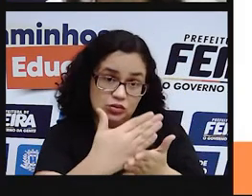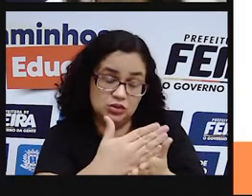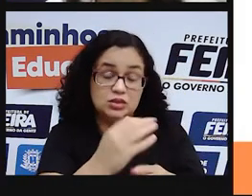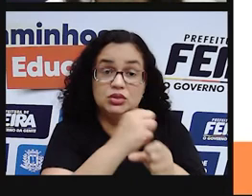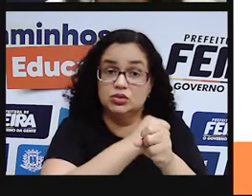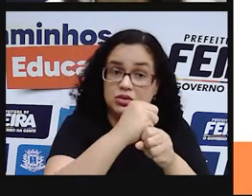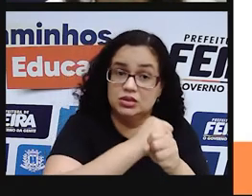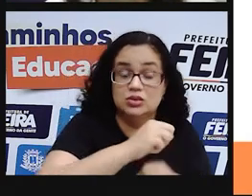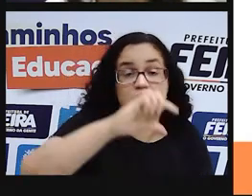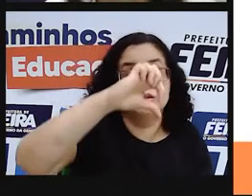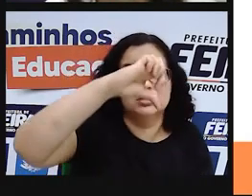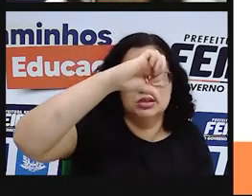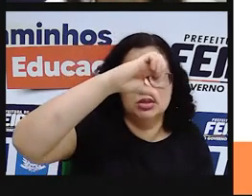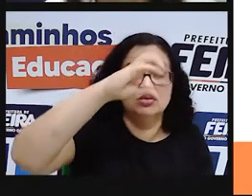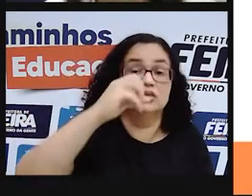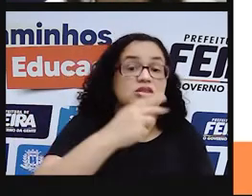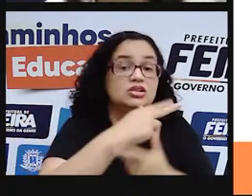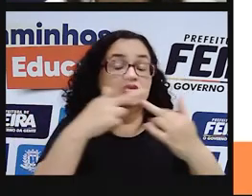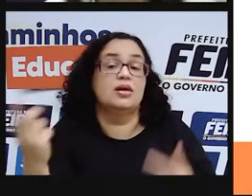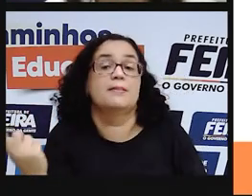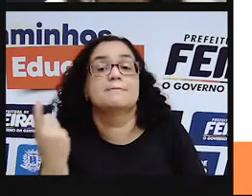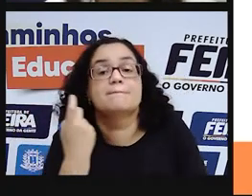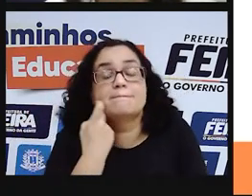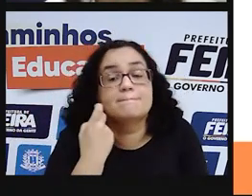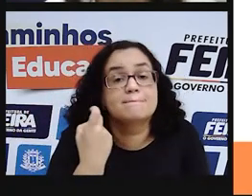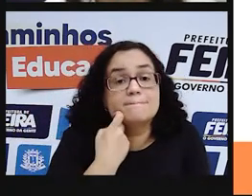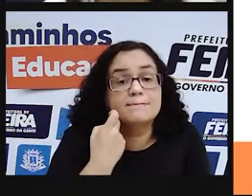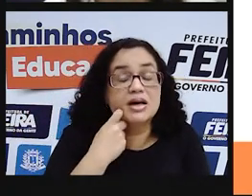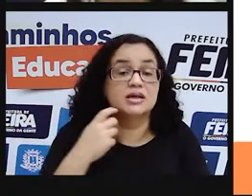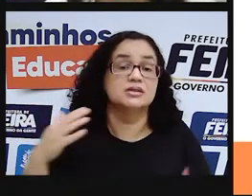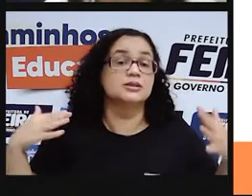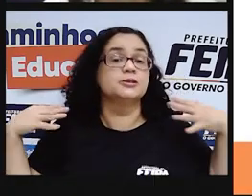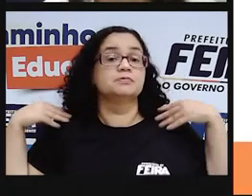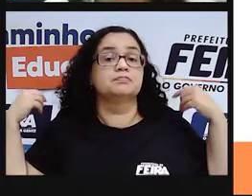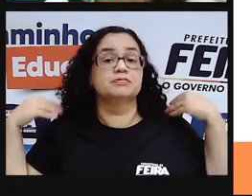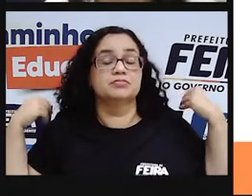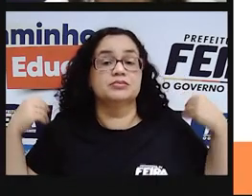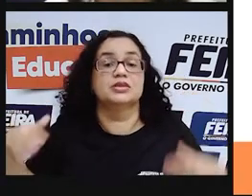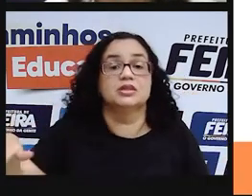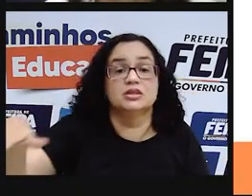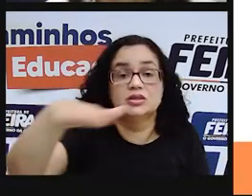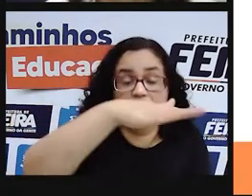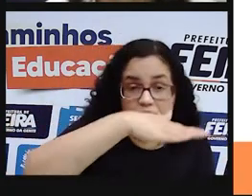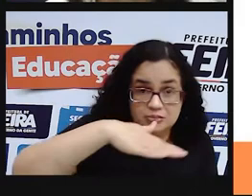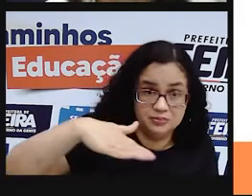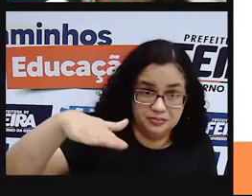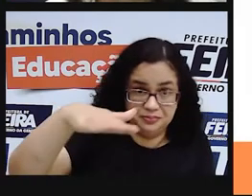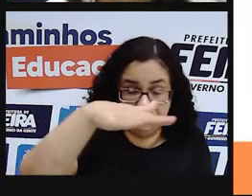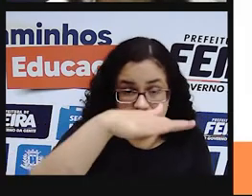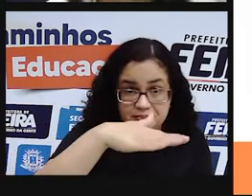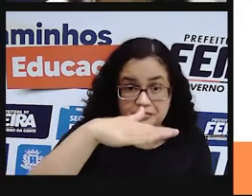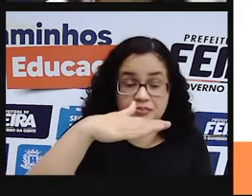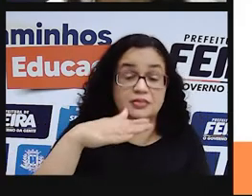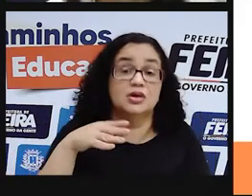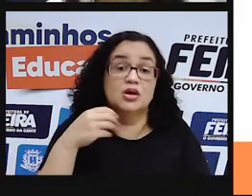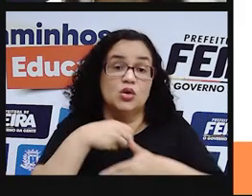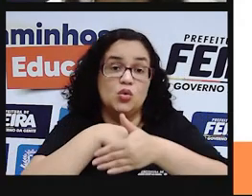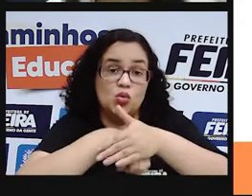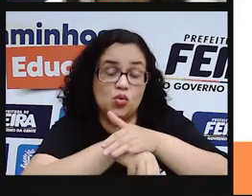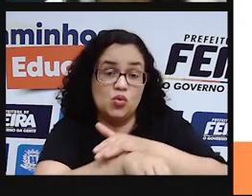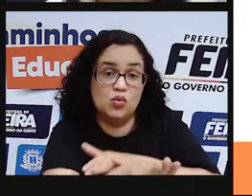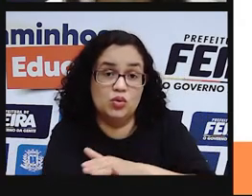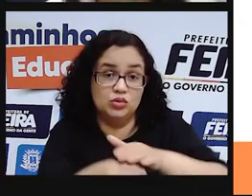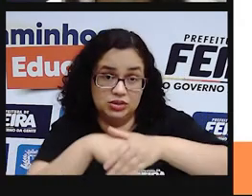de peixes como fonte de extração de Pesca e Lazer de vários moradores da região é uma das Nascentes do Rio